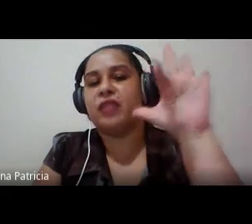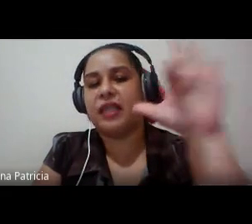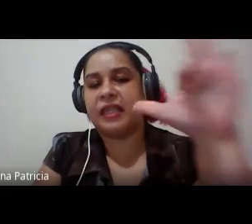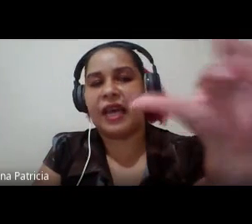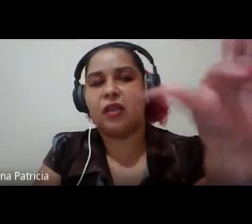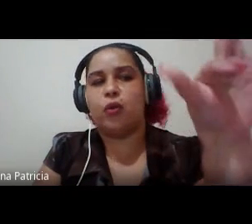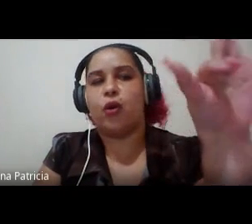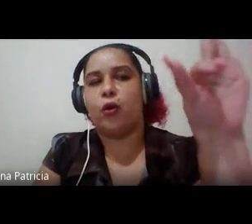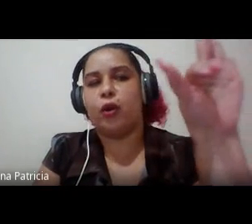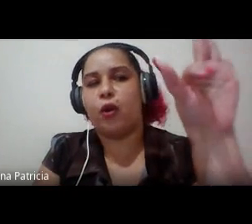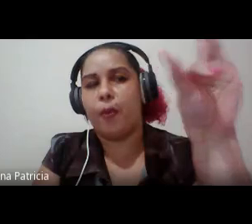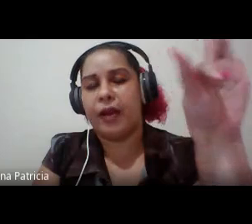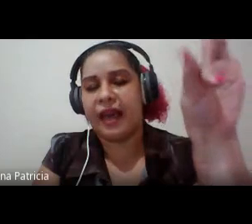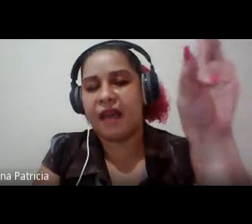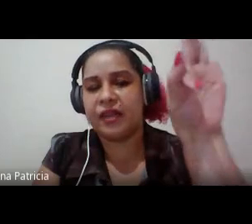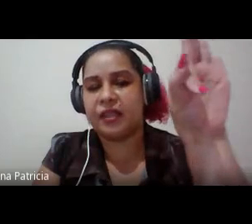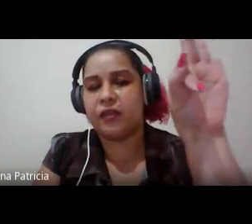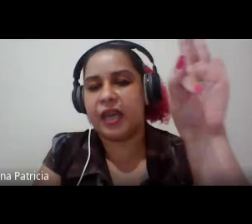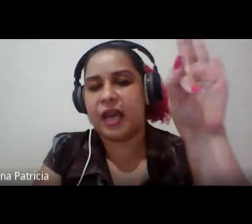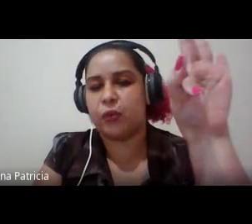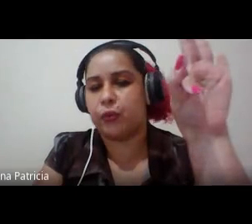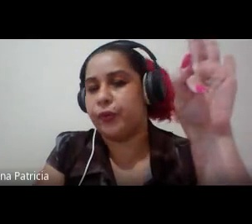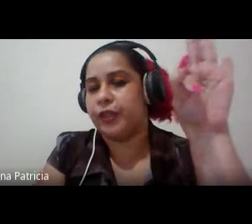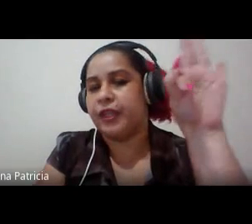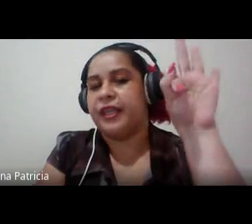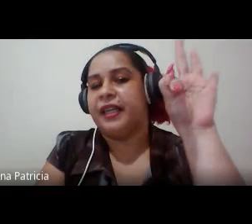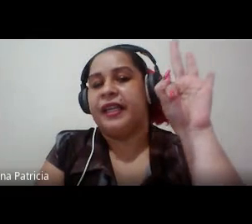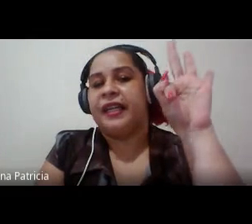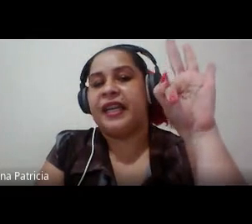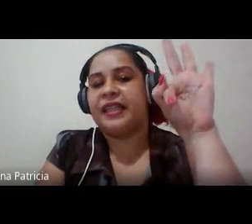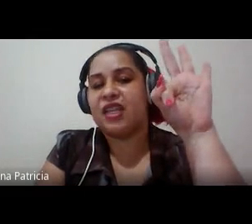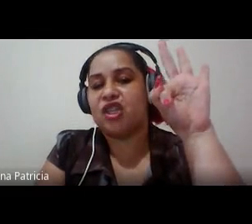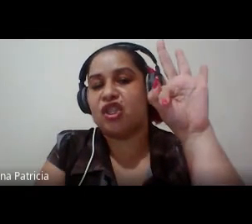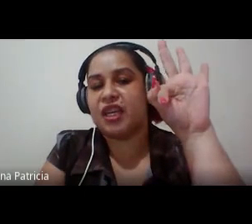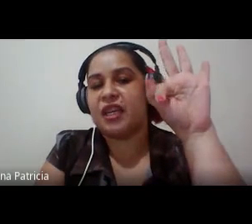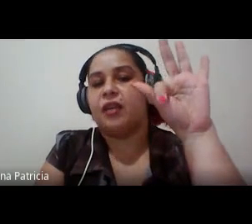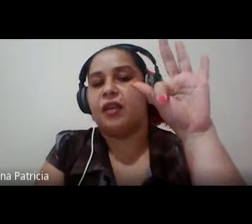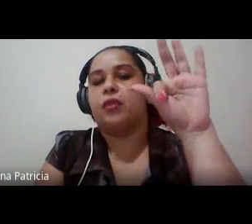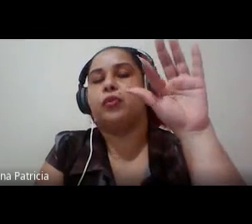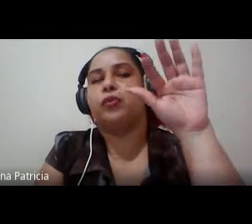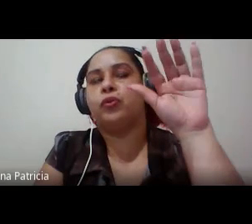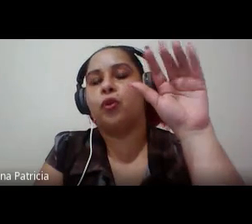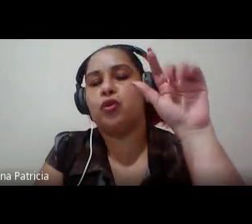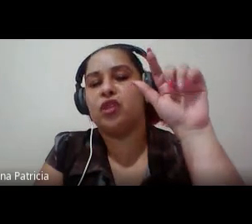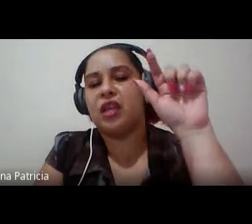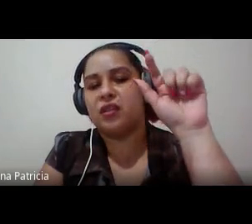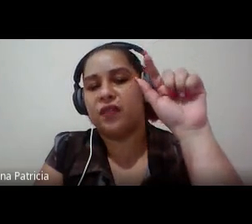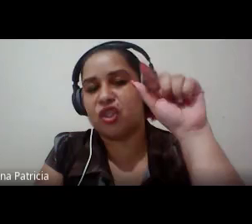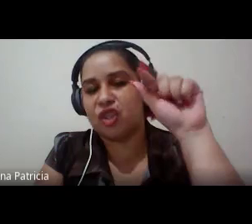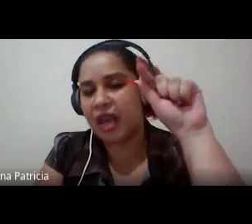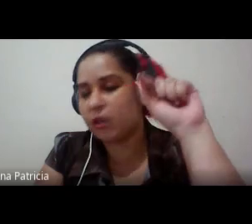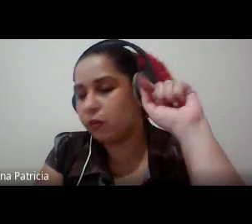baixa o dedo indicador, coloca o polegar à frente do indicador. Letra G, todos os